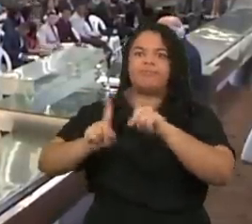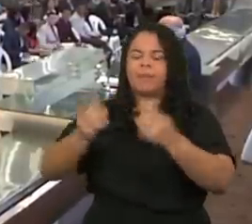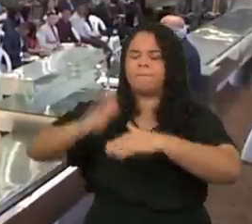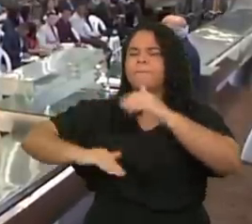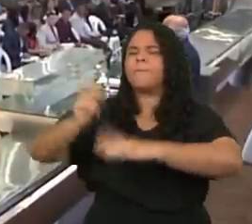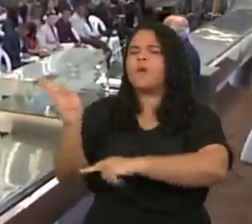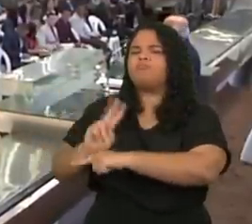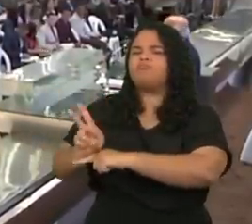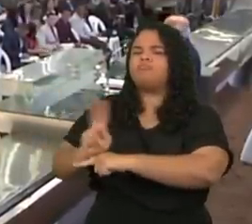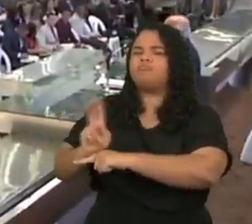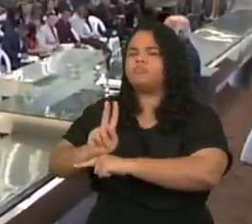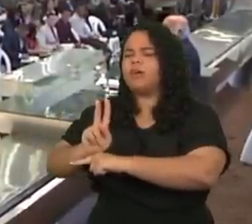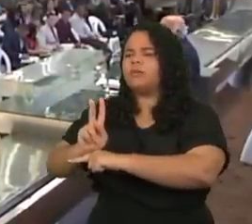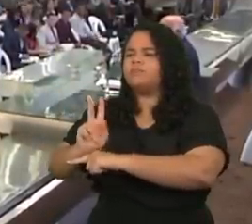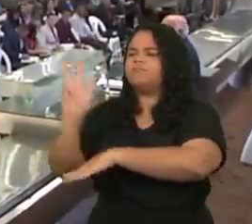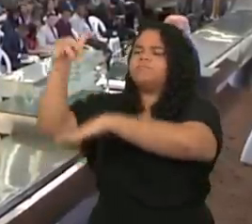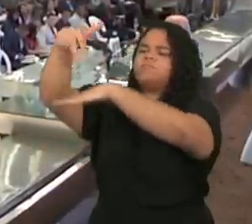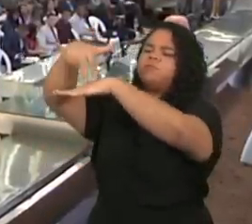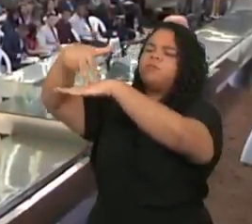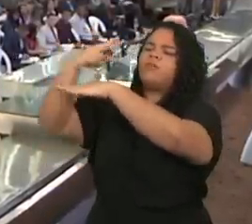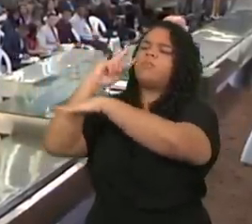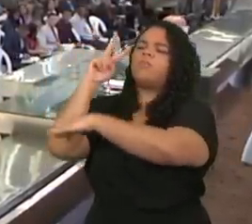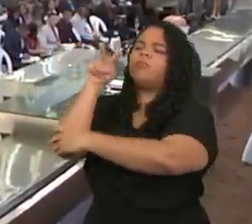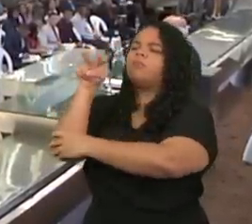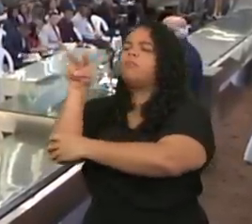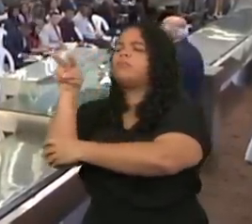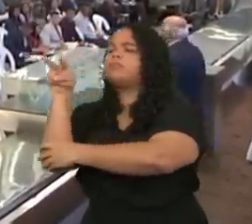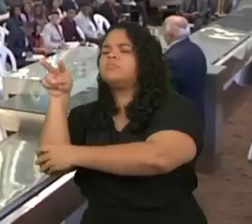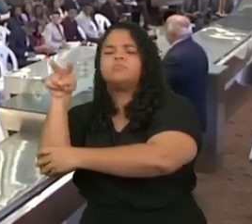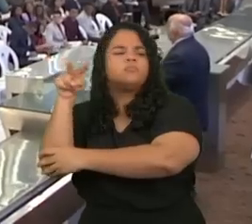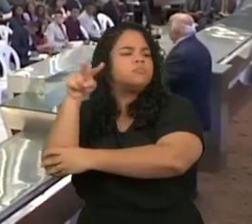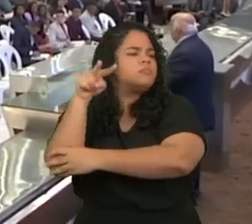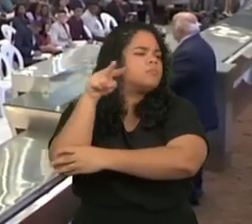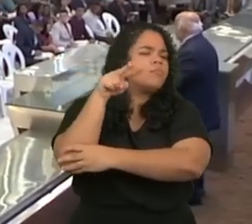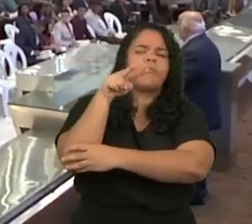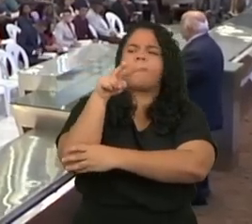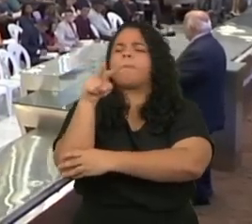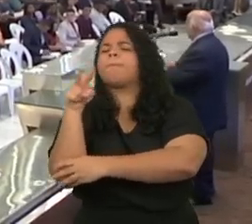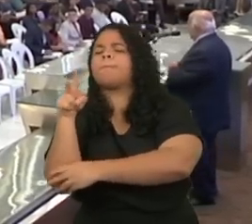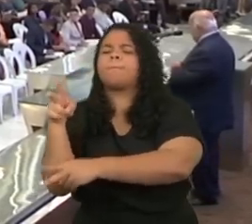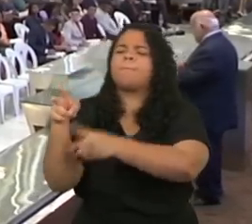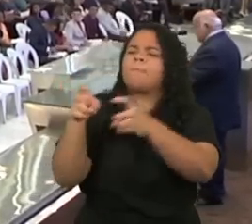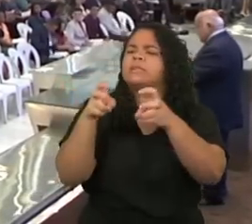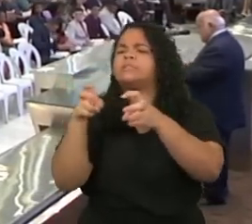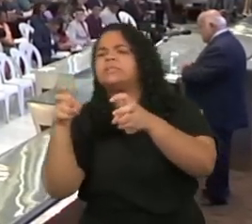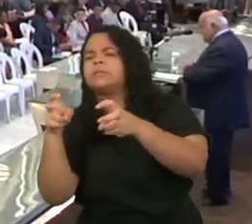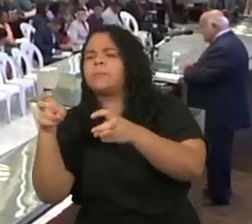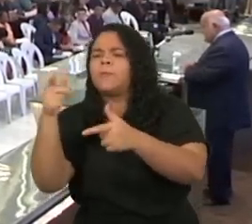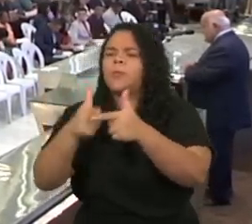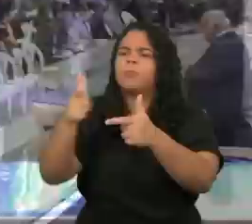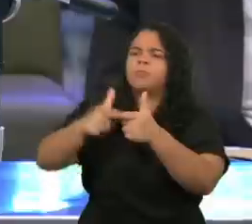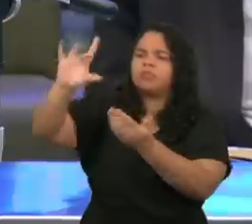vigiando enquanto a cidade dormia para que o inimigo não se aproximasse